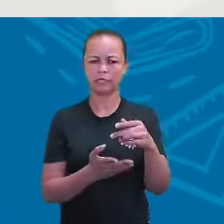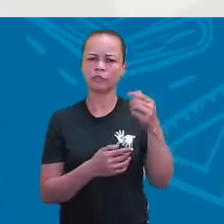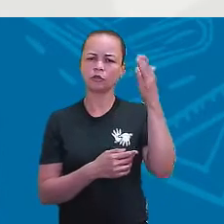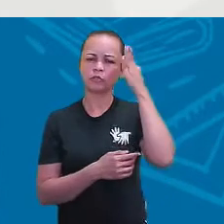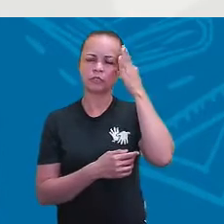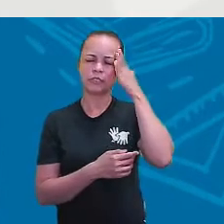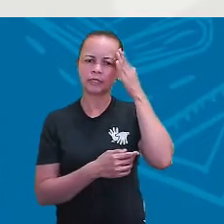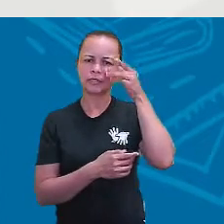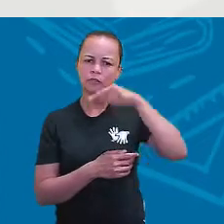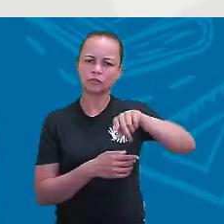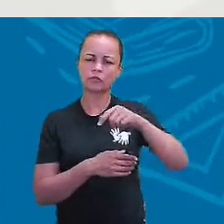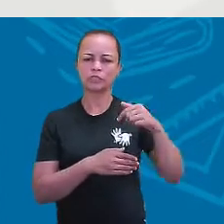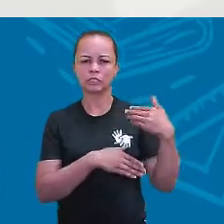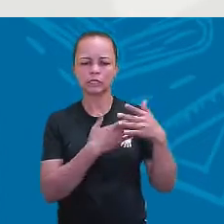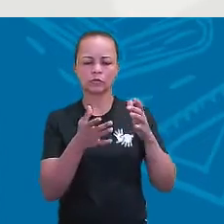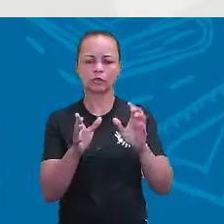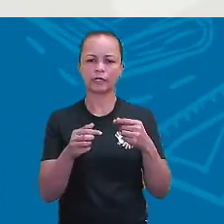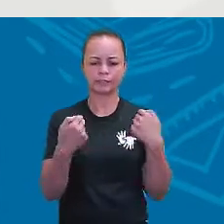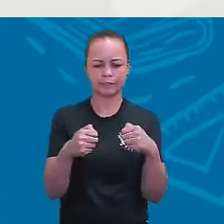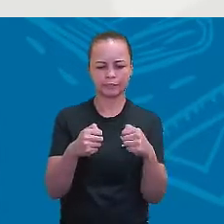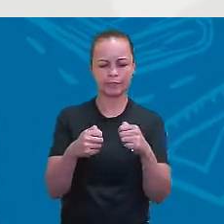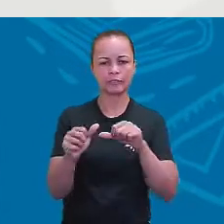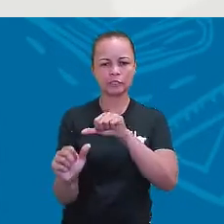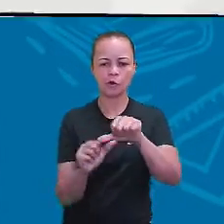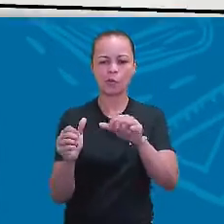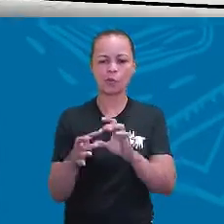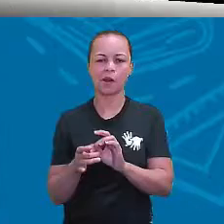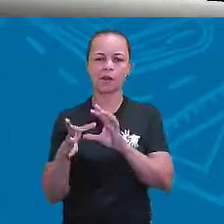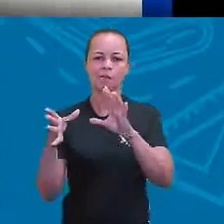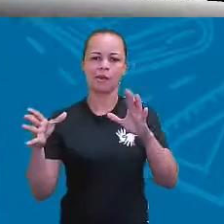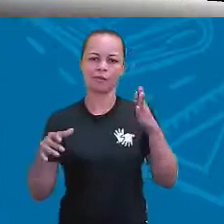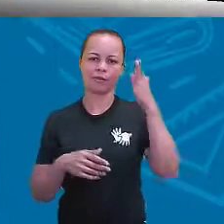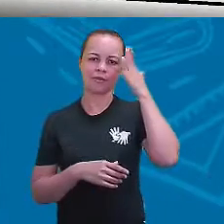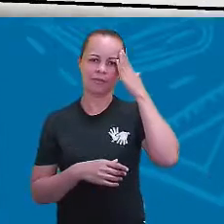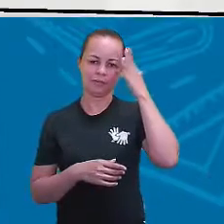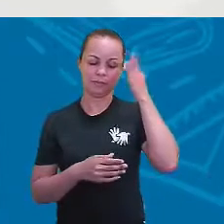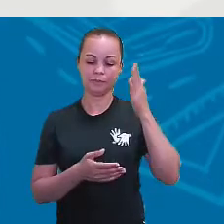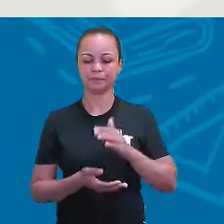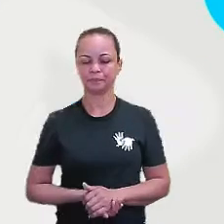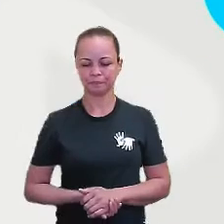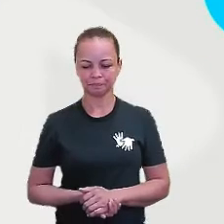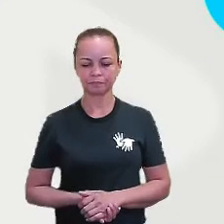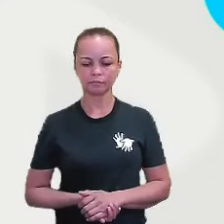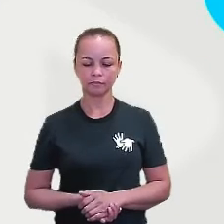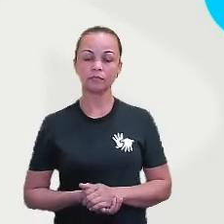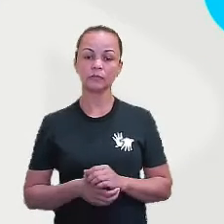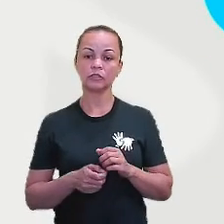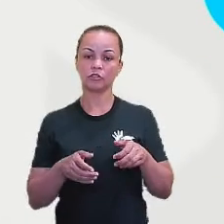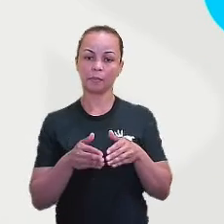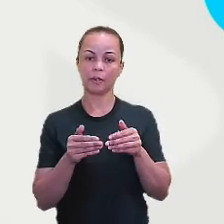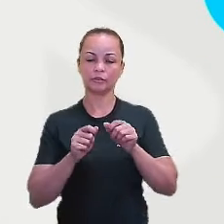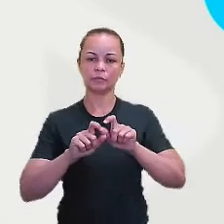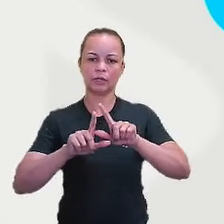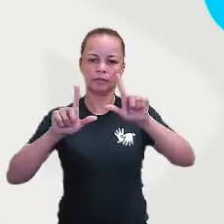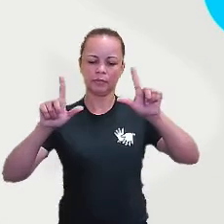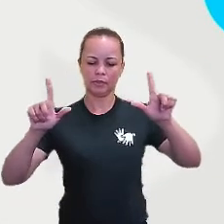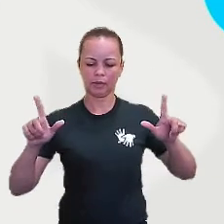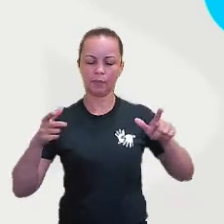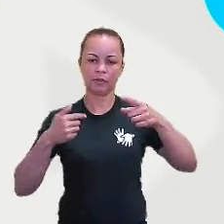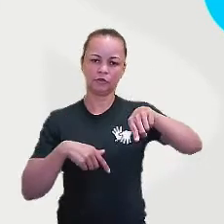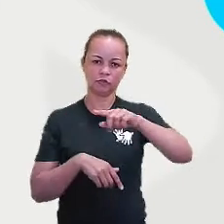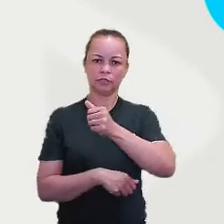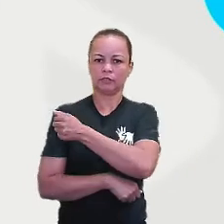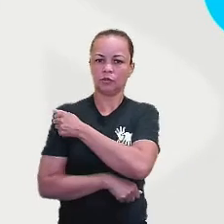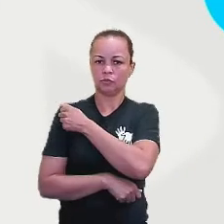reino da necessidade para o reino da liberdade. Dito isso, já vou para o nosso próximo slide. Já vou pedir para a produção abrir essa imagem para que esse aluno possa